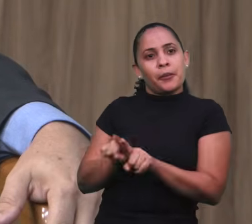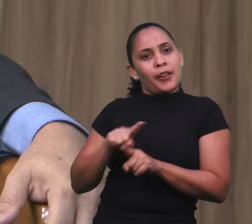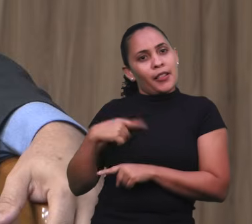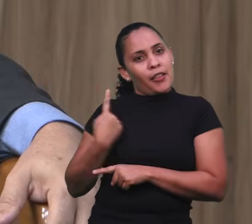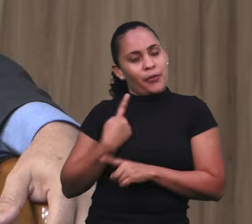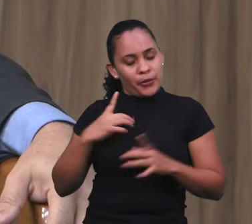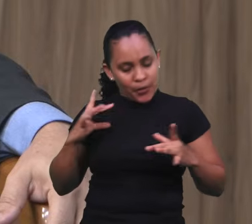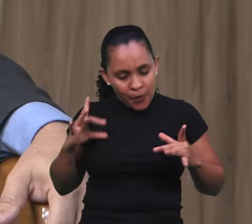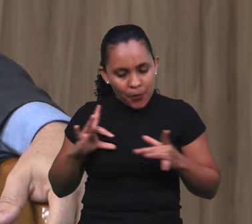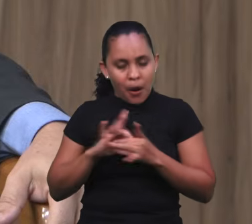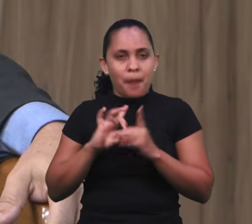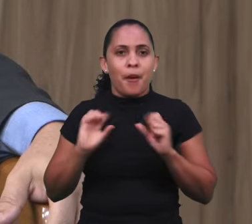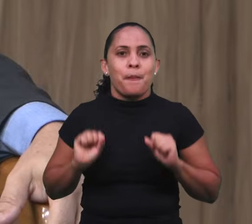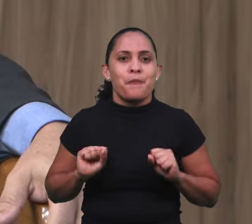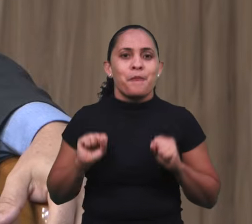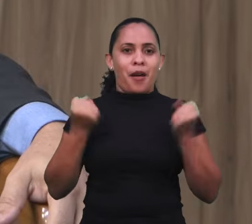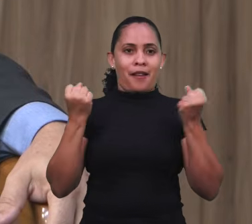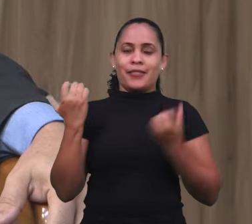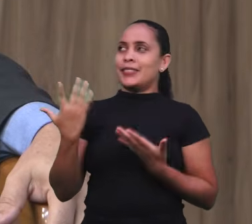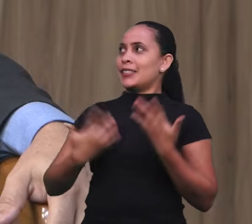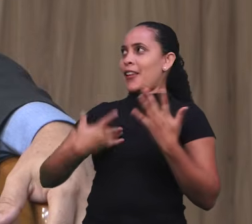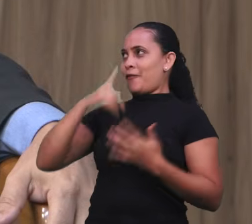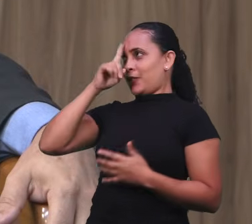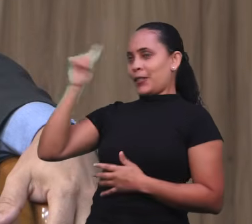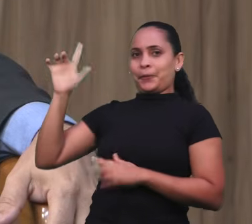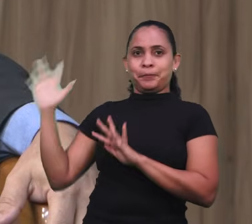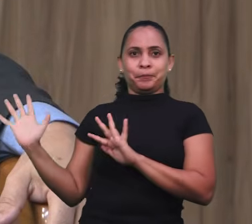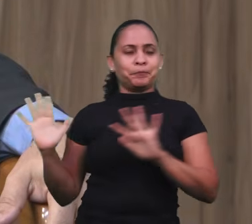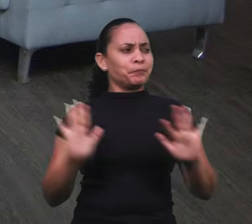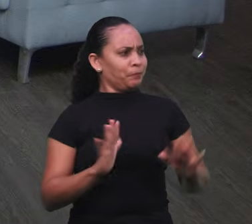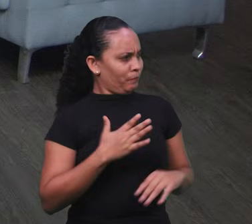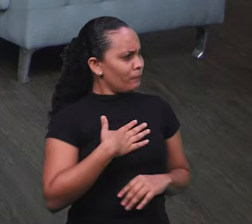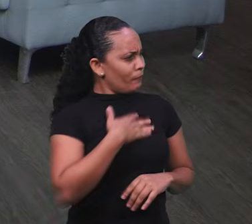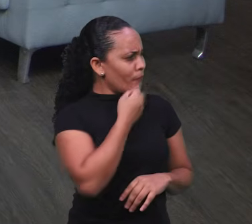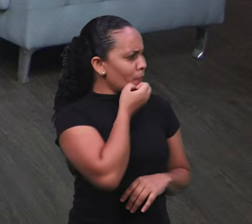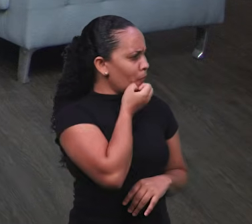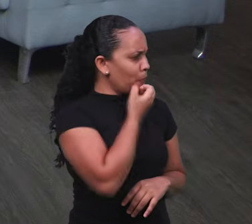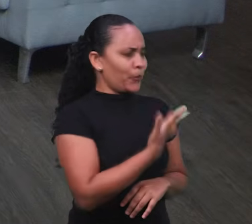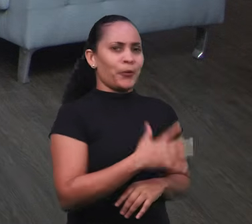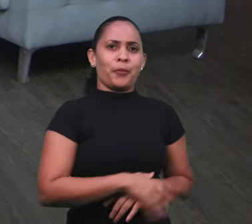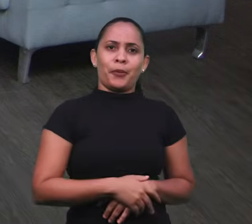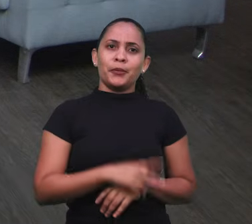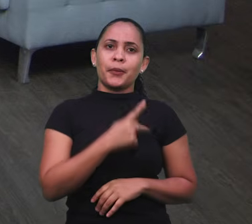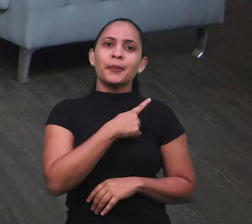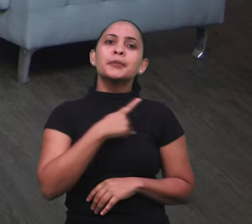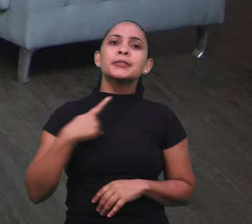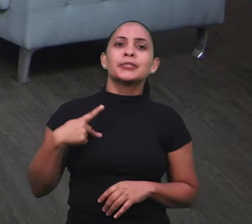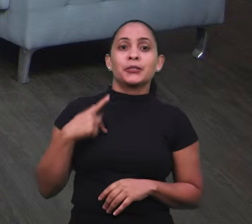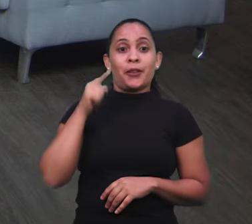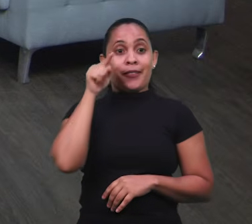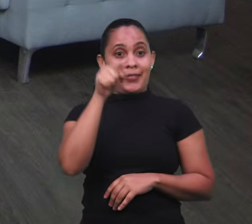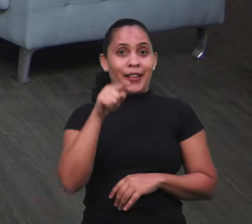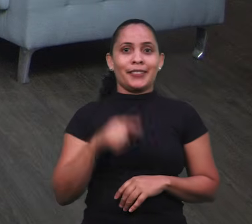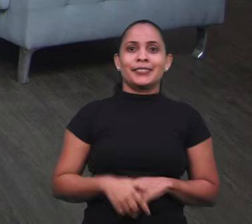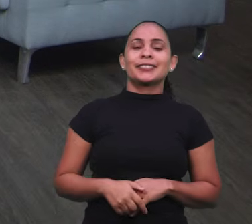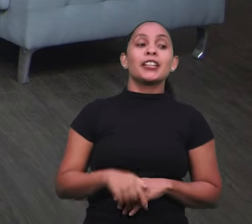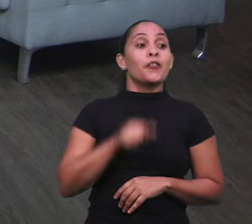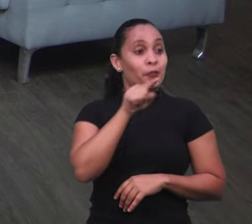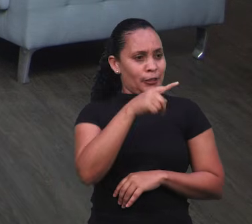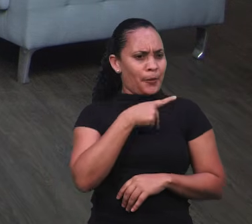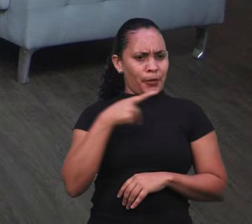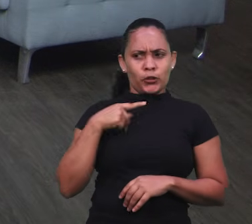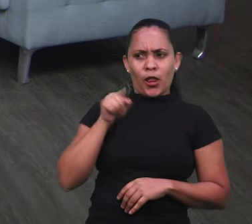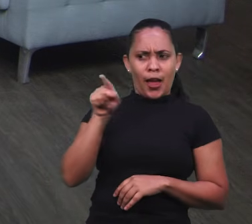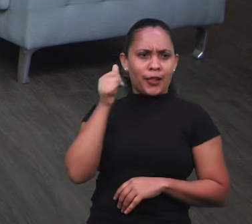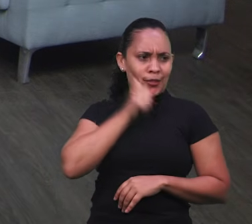nossa comunhão e perseverança em servir ao Senhor. Muito bom. Pastor Edson, a irmã Leida